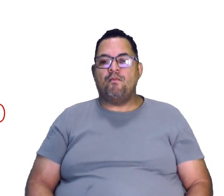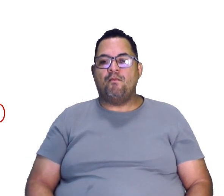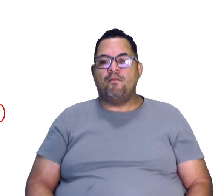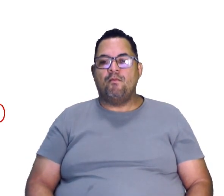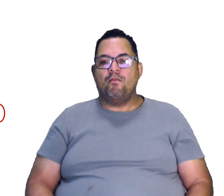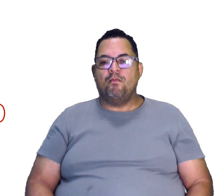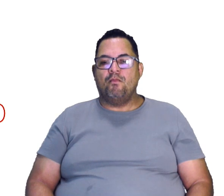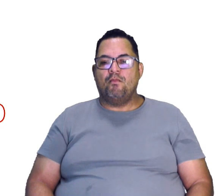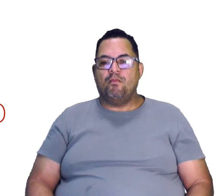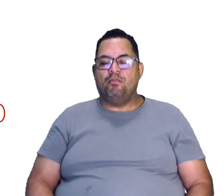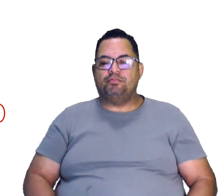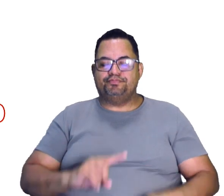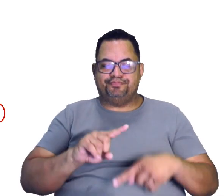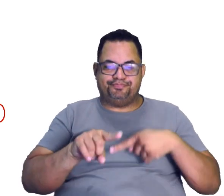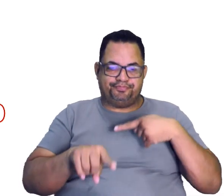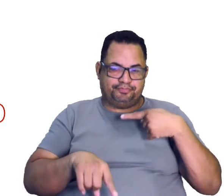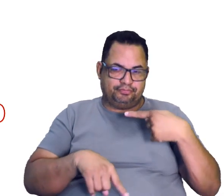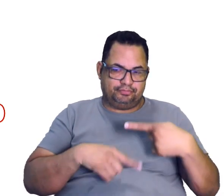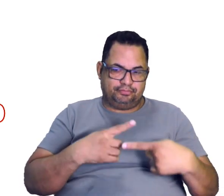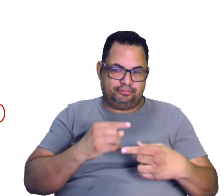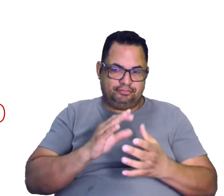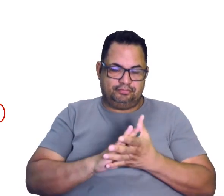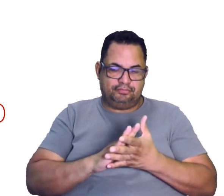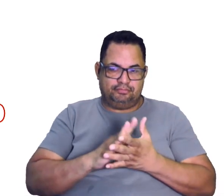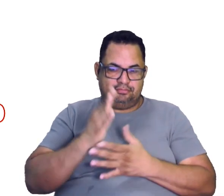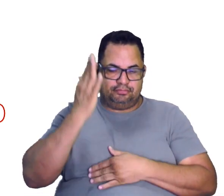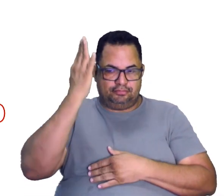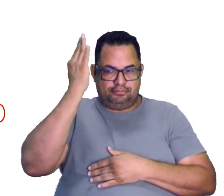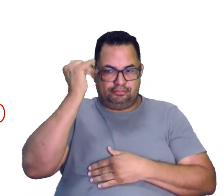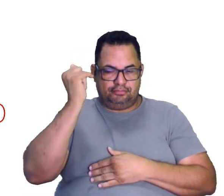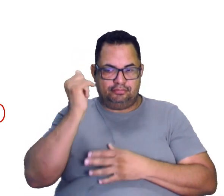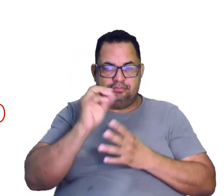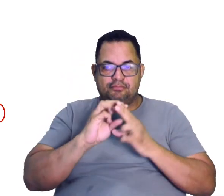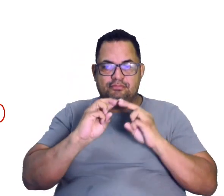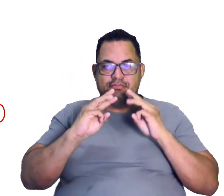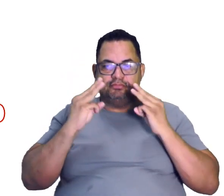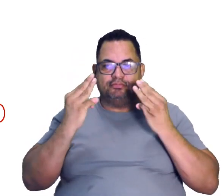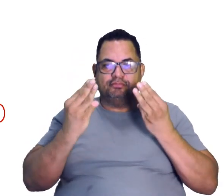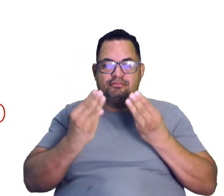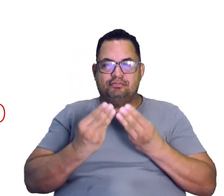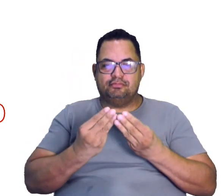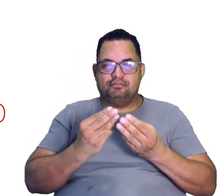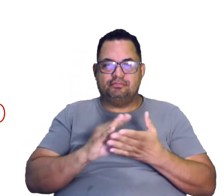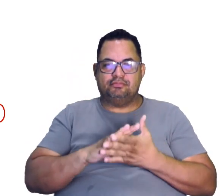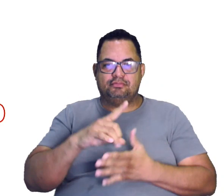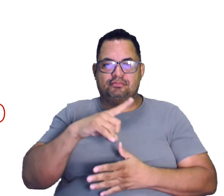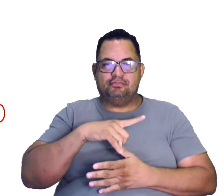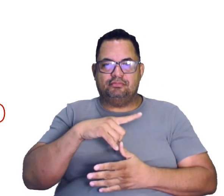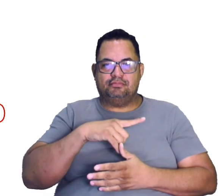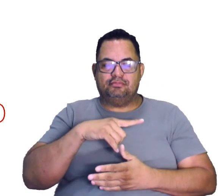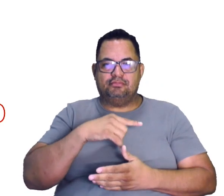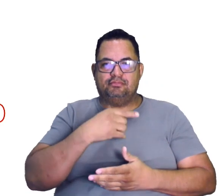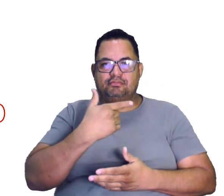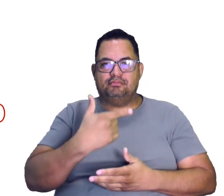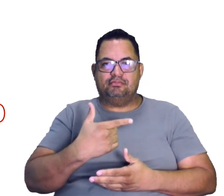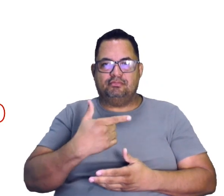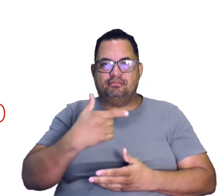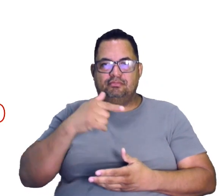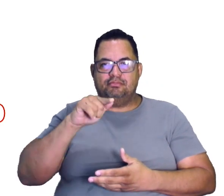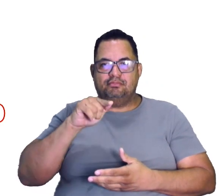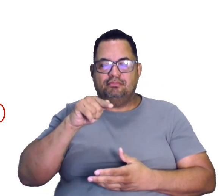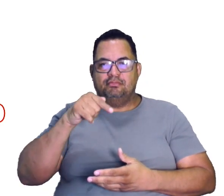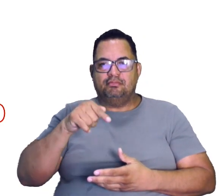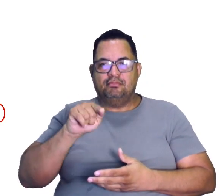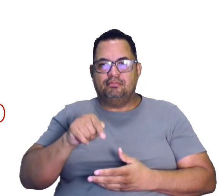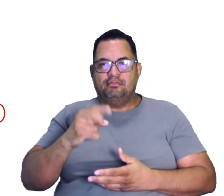27.500. Depois que eu descobri a massa em gramas que vai ter aqui dos 27,5